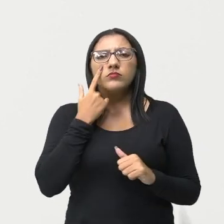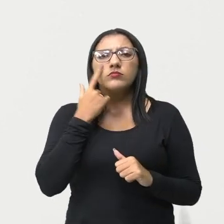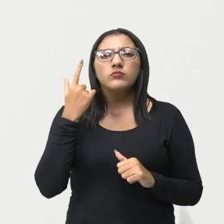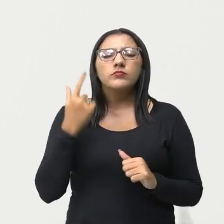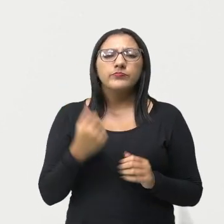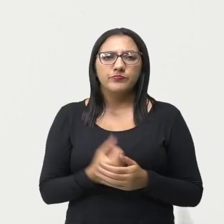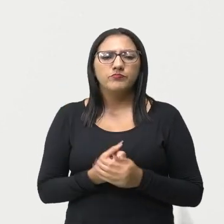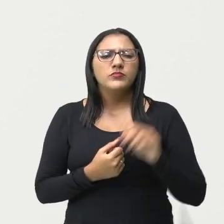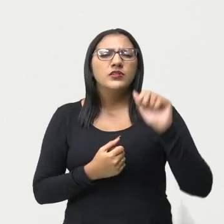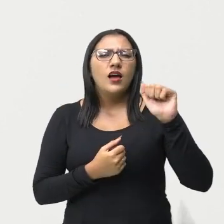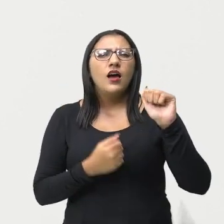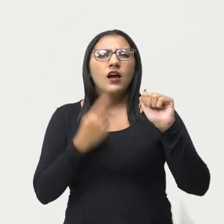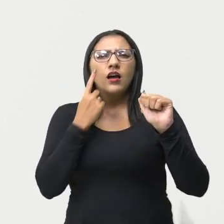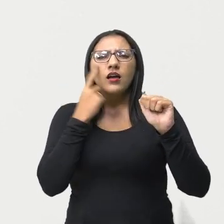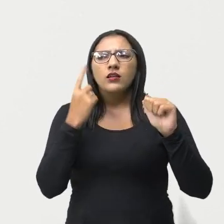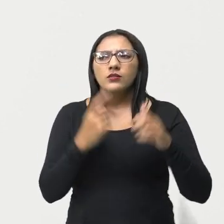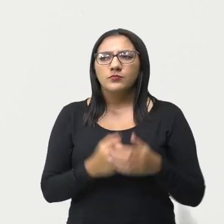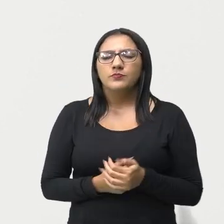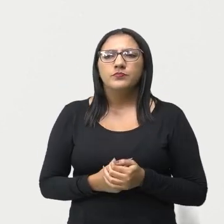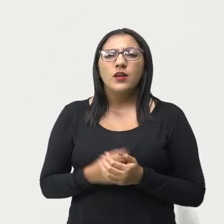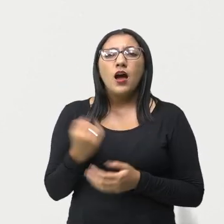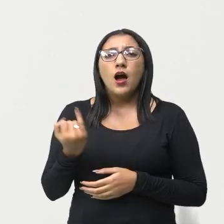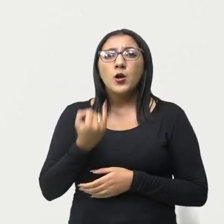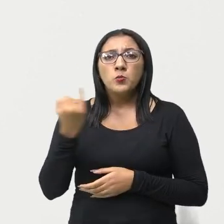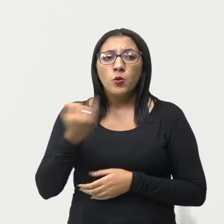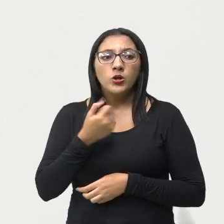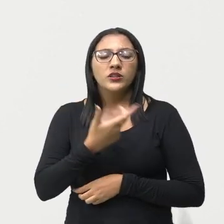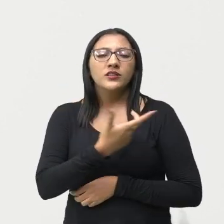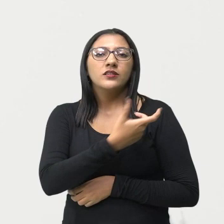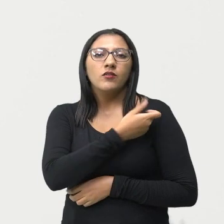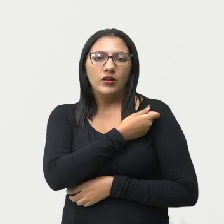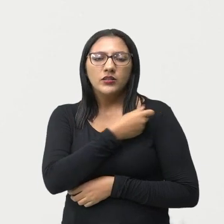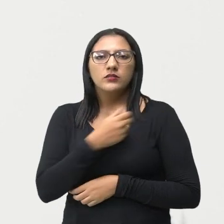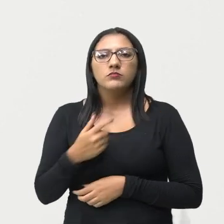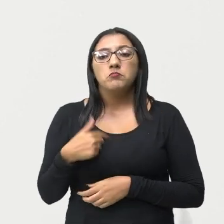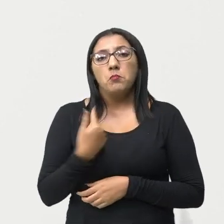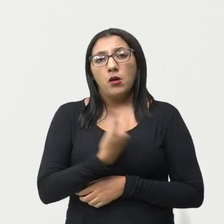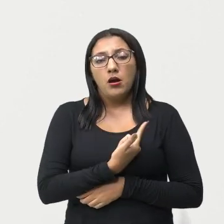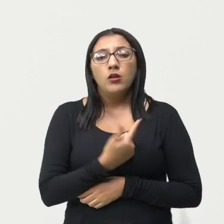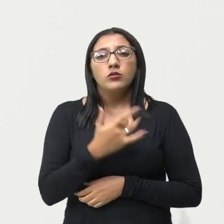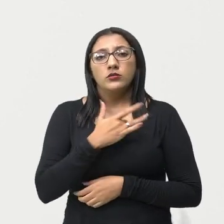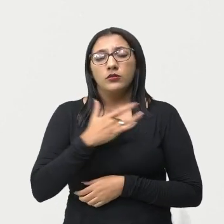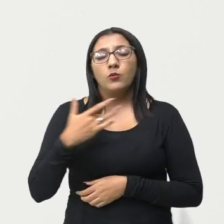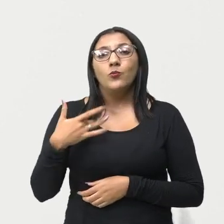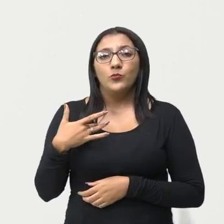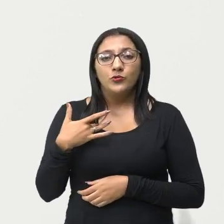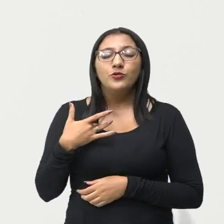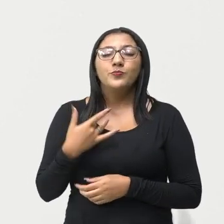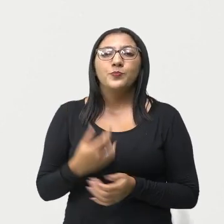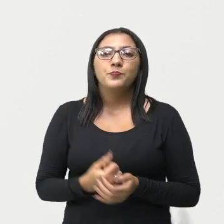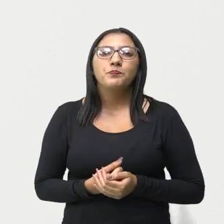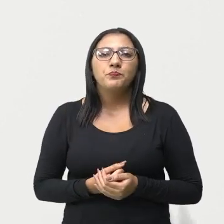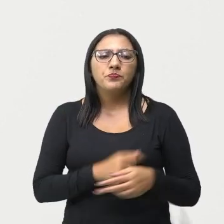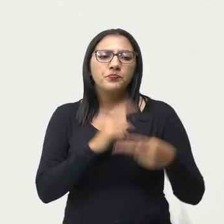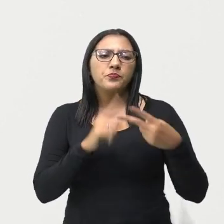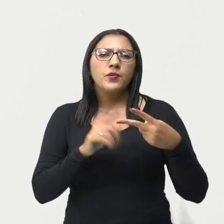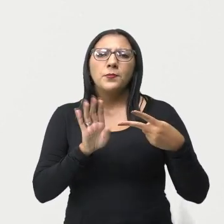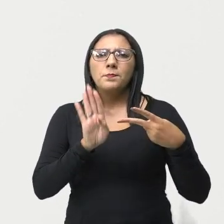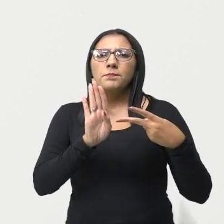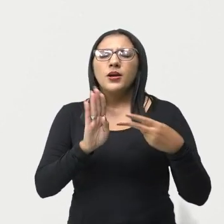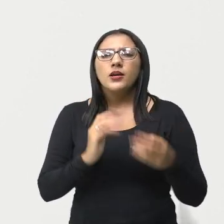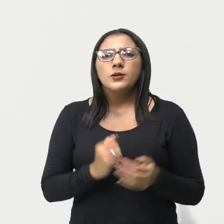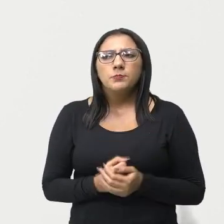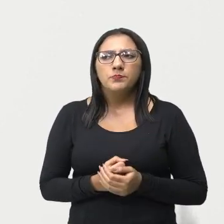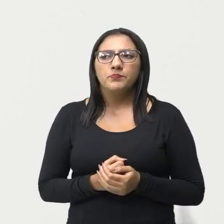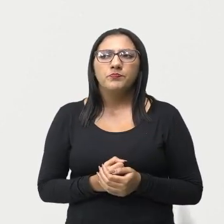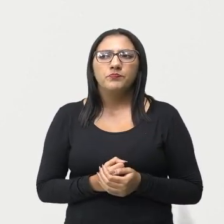só, na letra A diz a importância das vacinas para a nossa saúde. A letra B